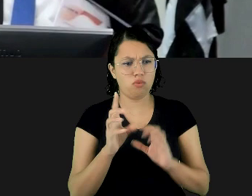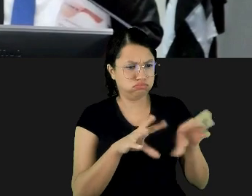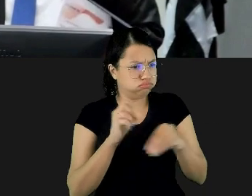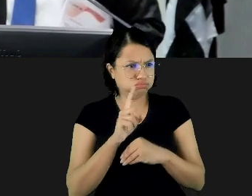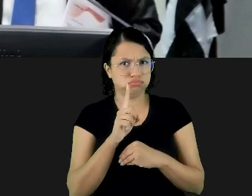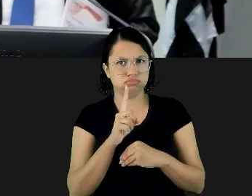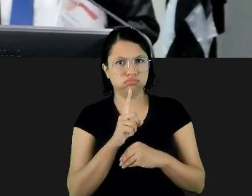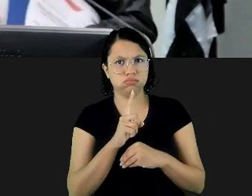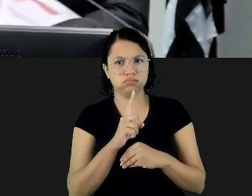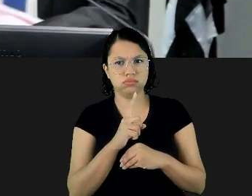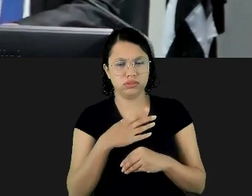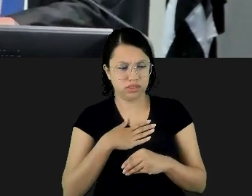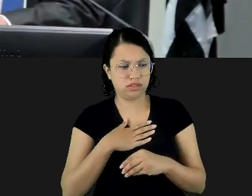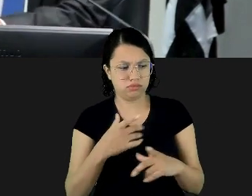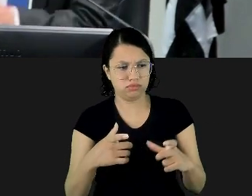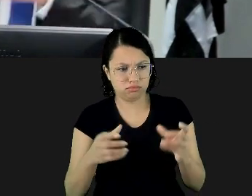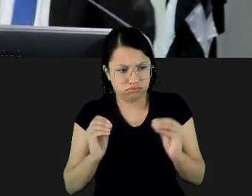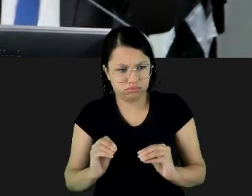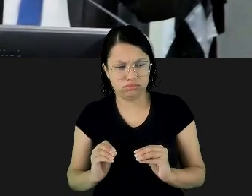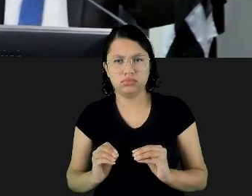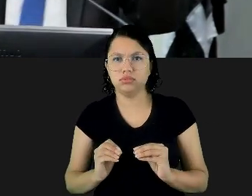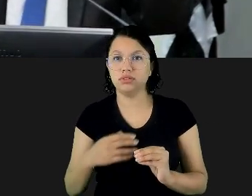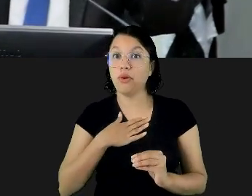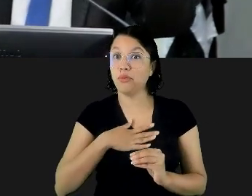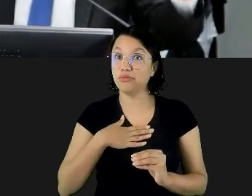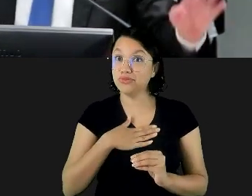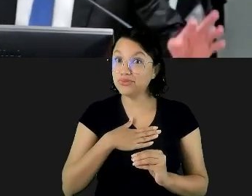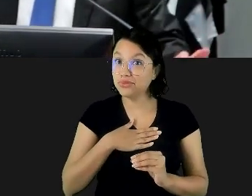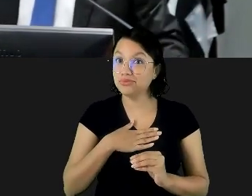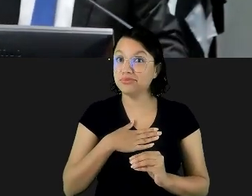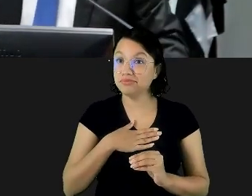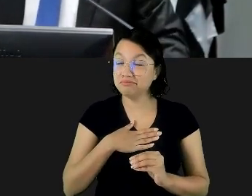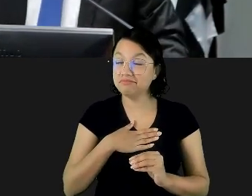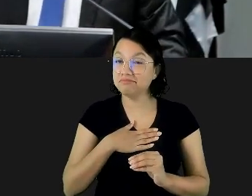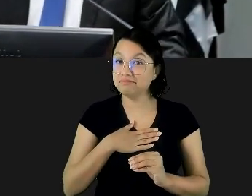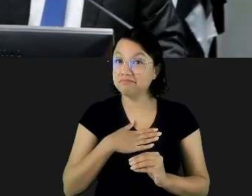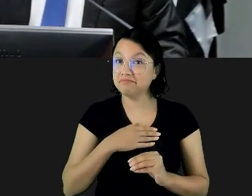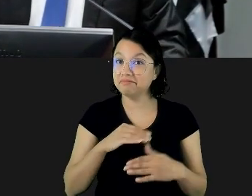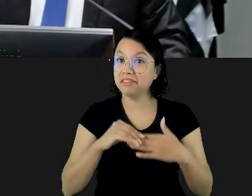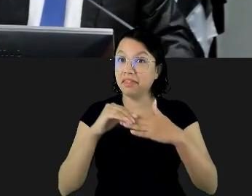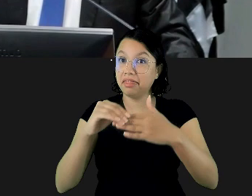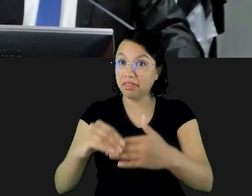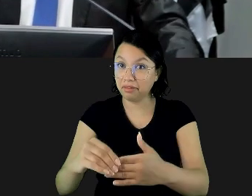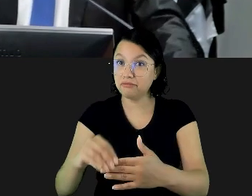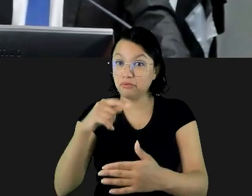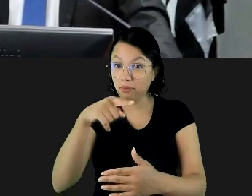ou seja, gostou, né? E levou e foi com ela para frente.